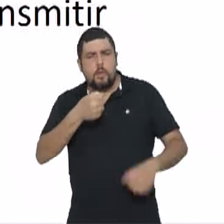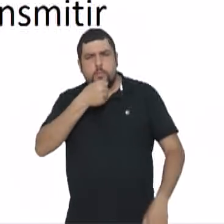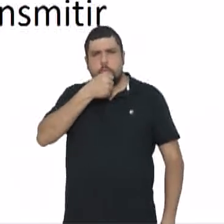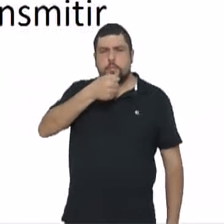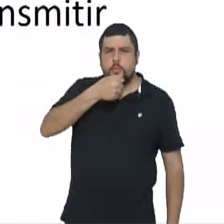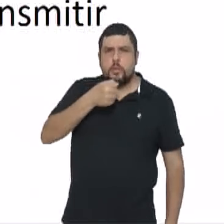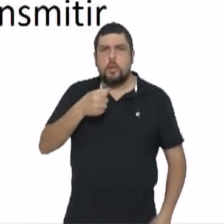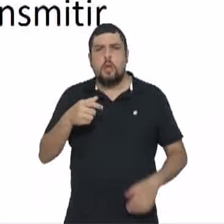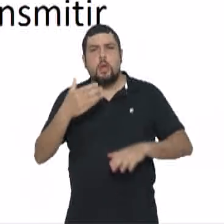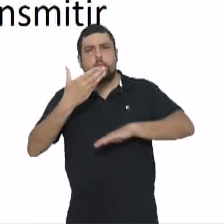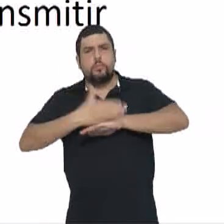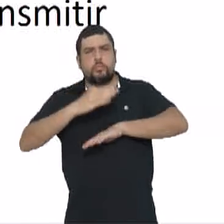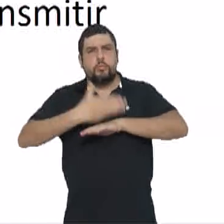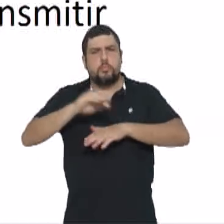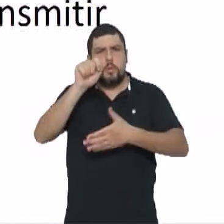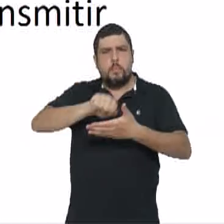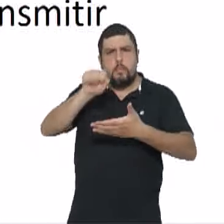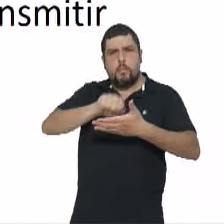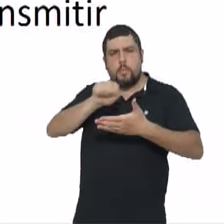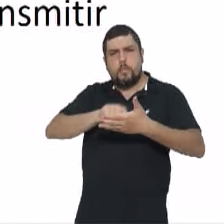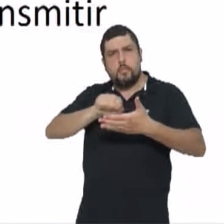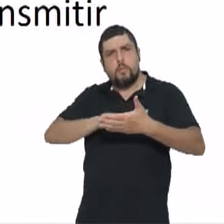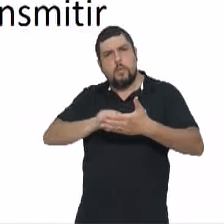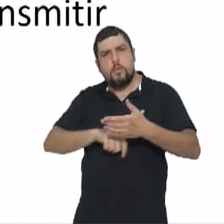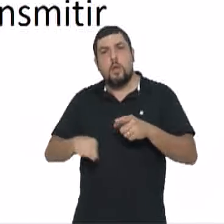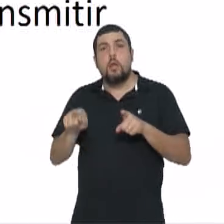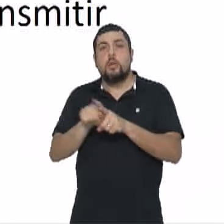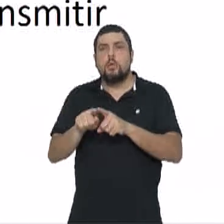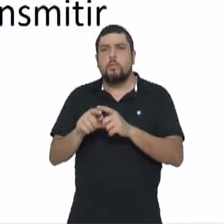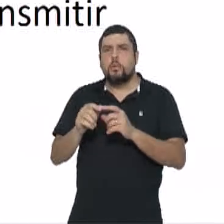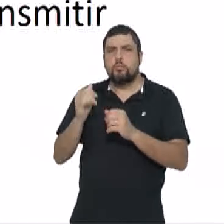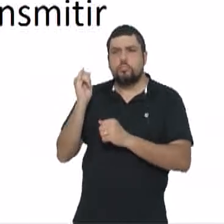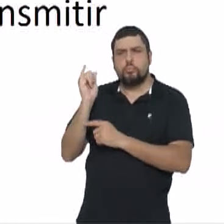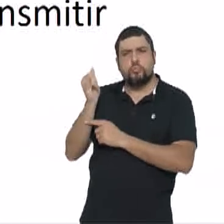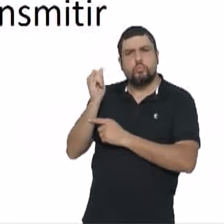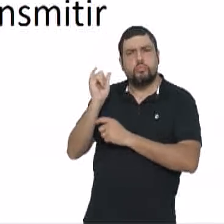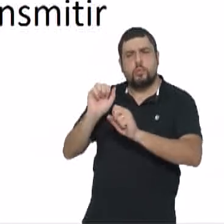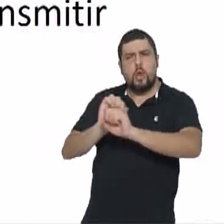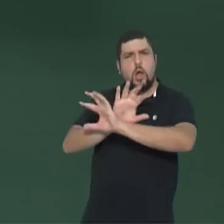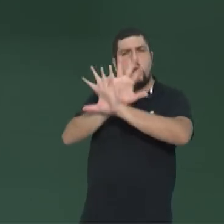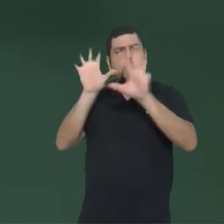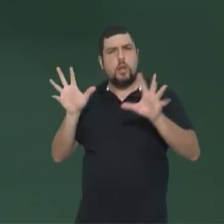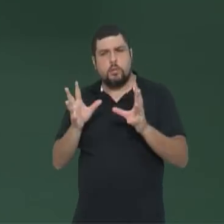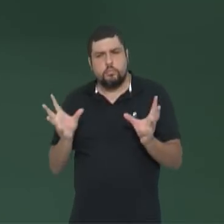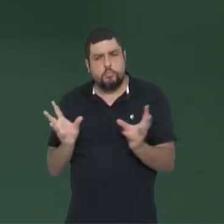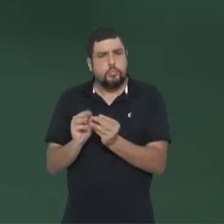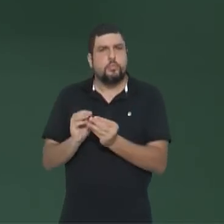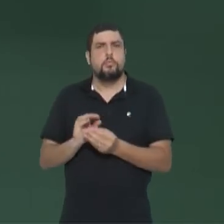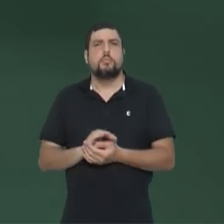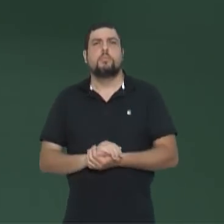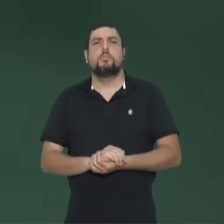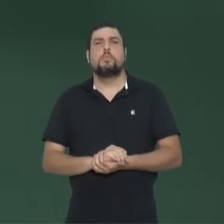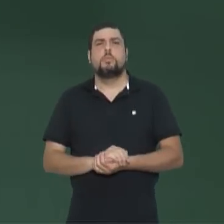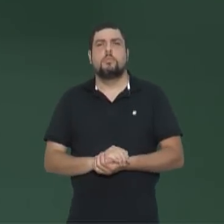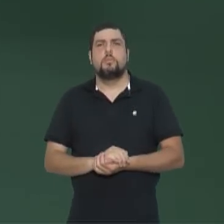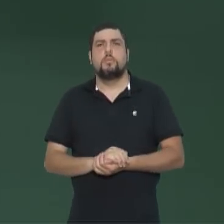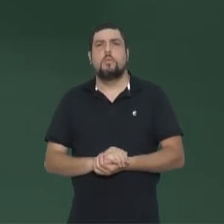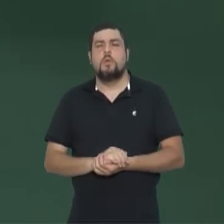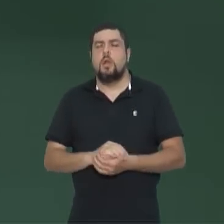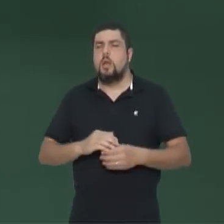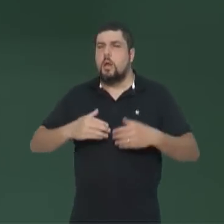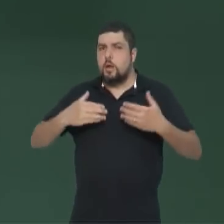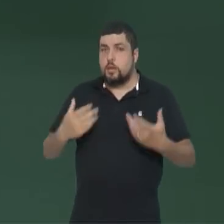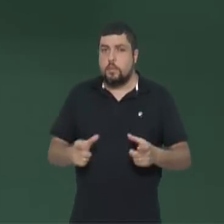escrita e transmitir informações de maneira clara e concisa. Então, ou seja, a escolha das palavras é